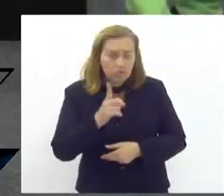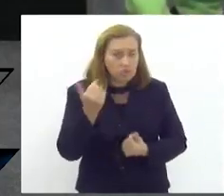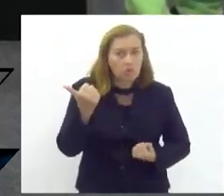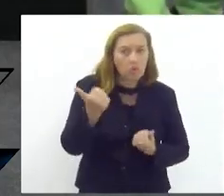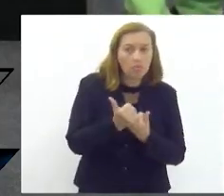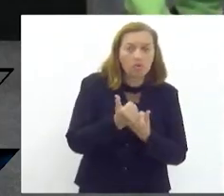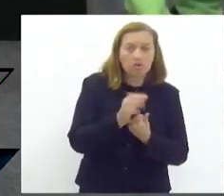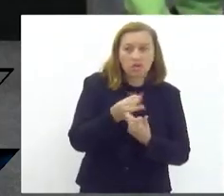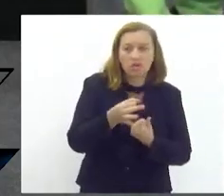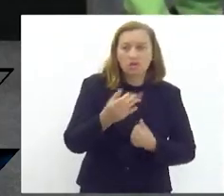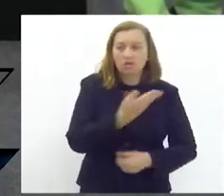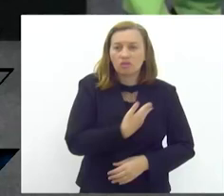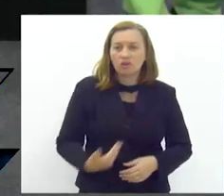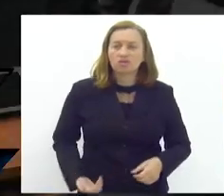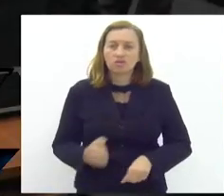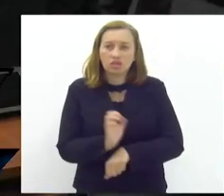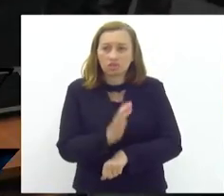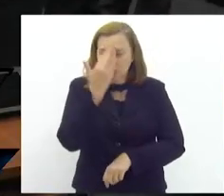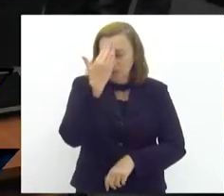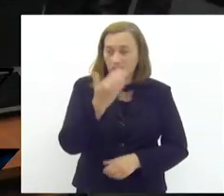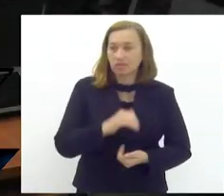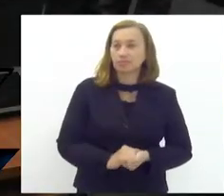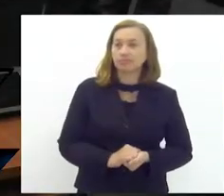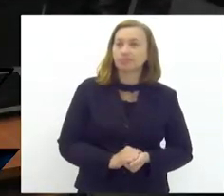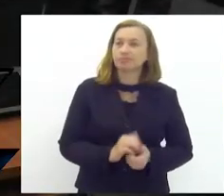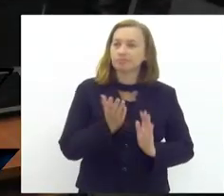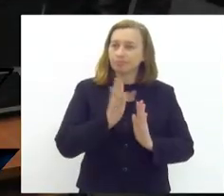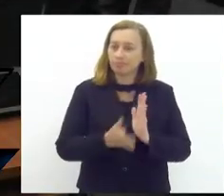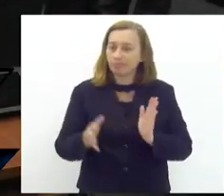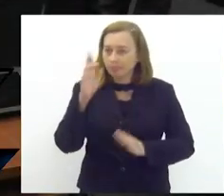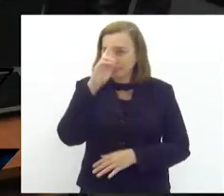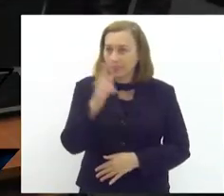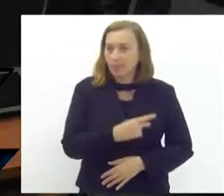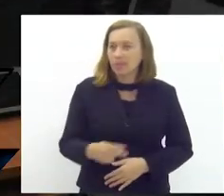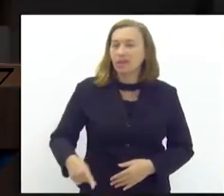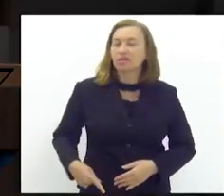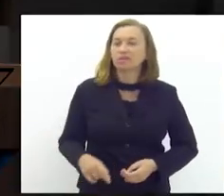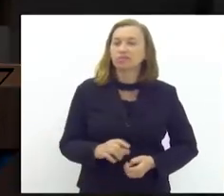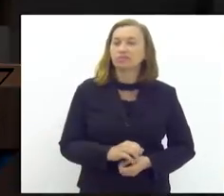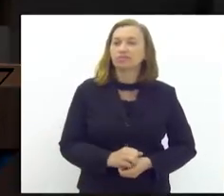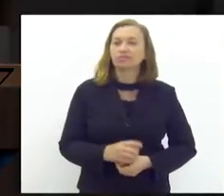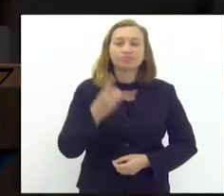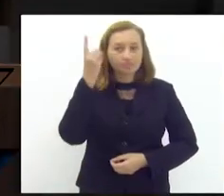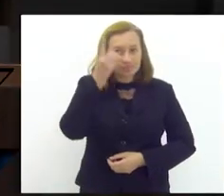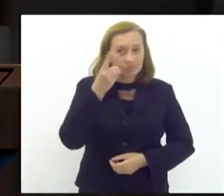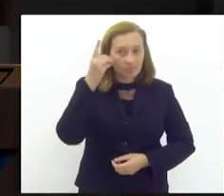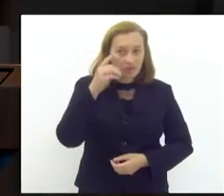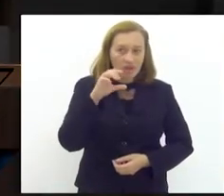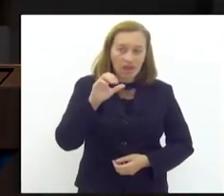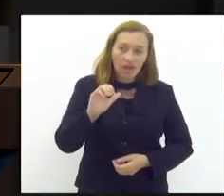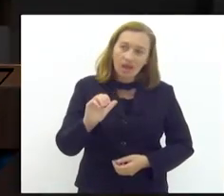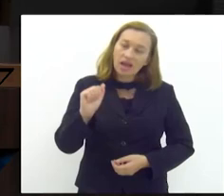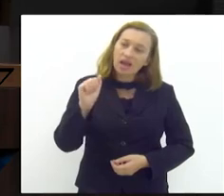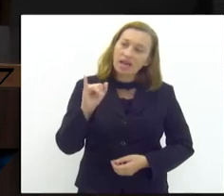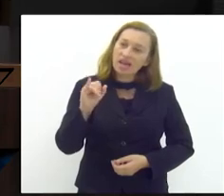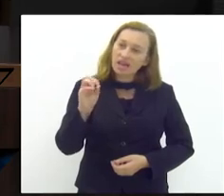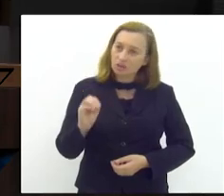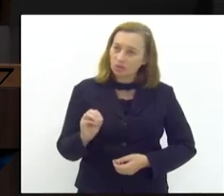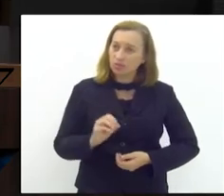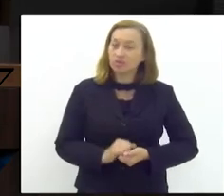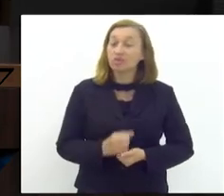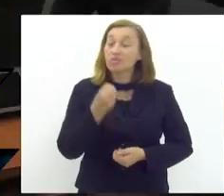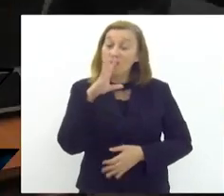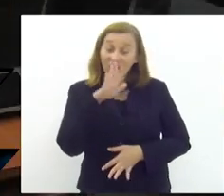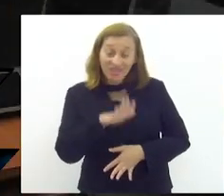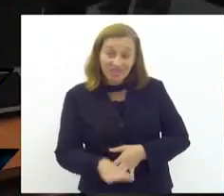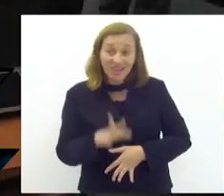do governo do estado muito obrigado Presidente pela ordem Deputado Caiado por favor primeiro